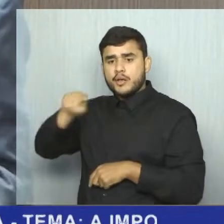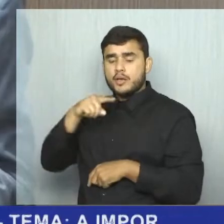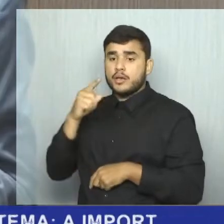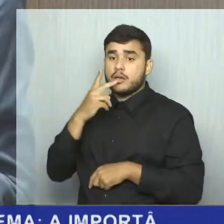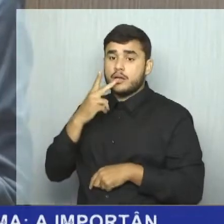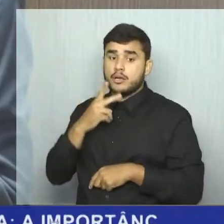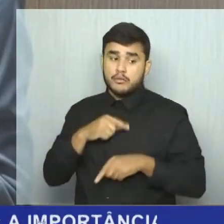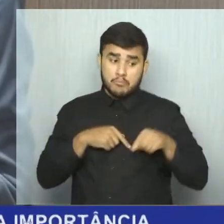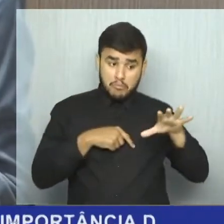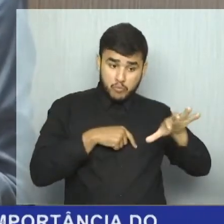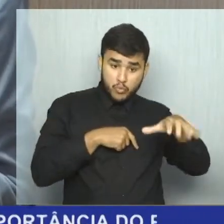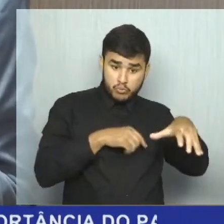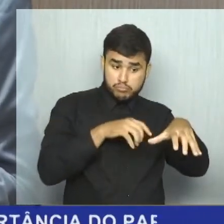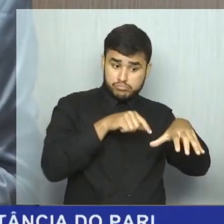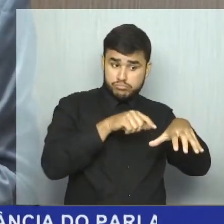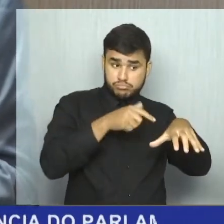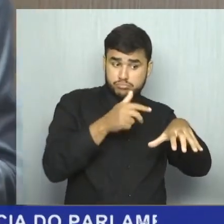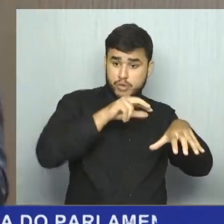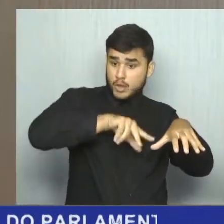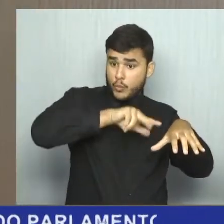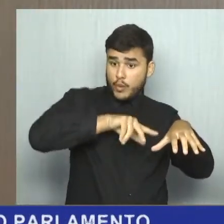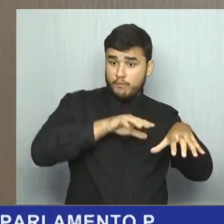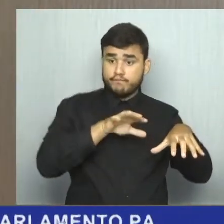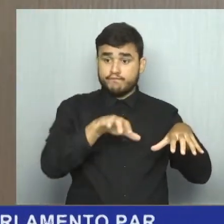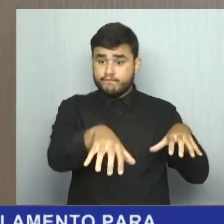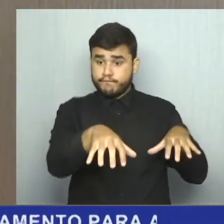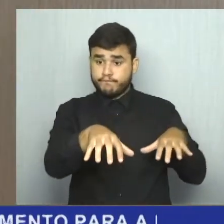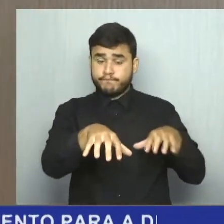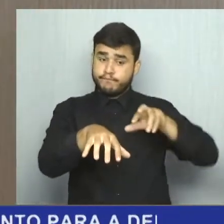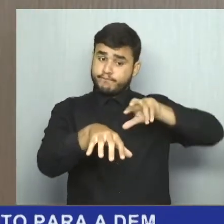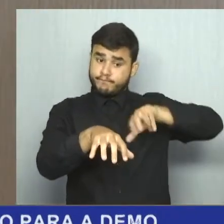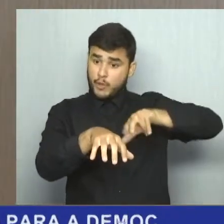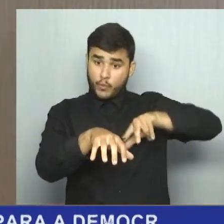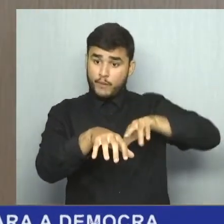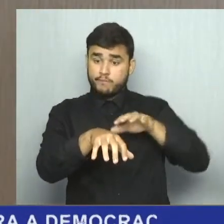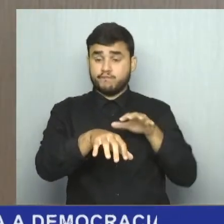e nem pertencia ao clero. E isto é